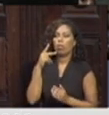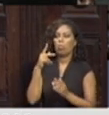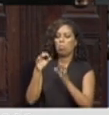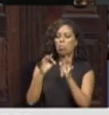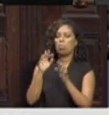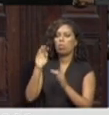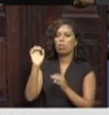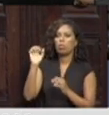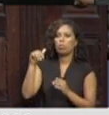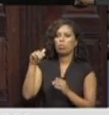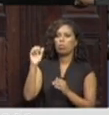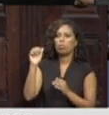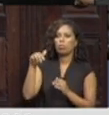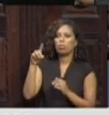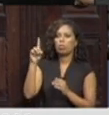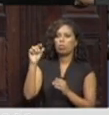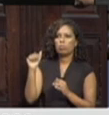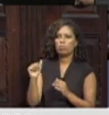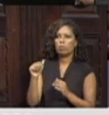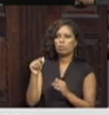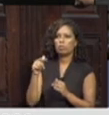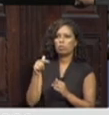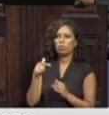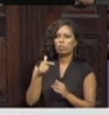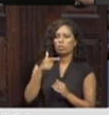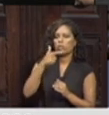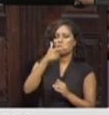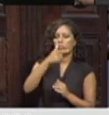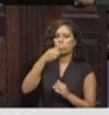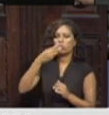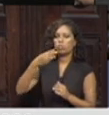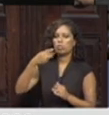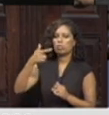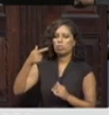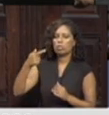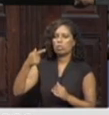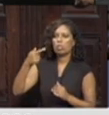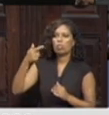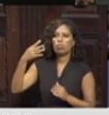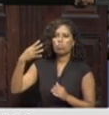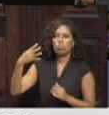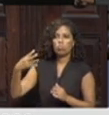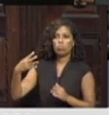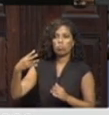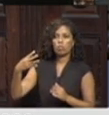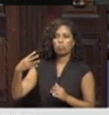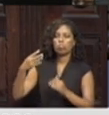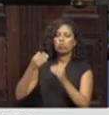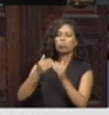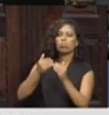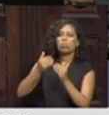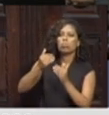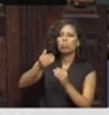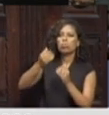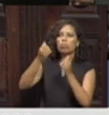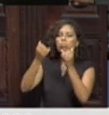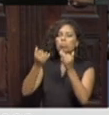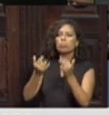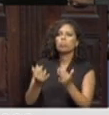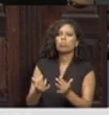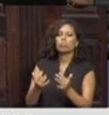comissões. Anuncio o projeto de Lei 2154 de 2013, de autoria do deputado Átila Nunes, que altera a Lei